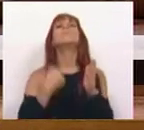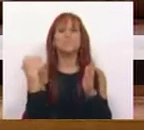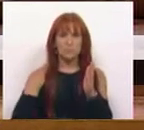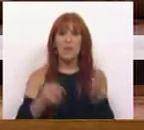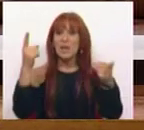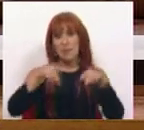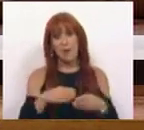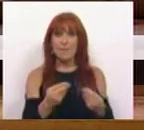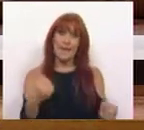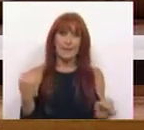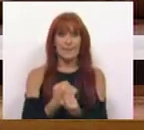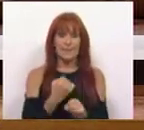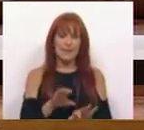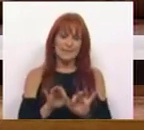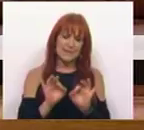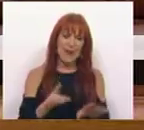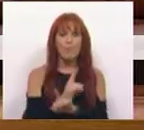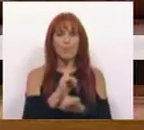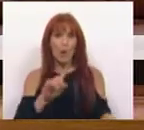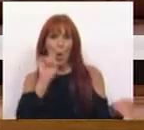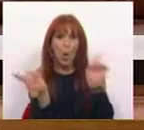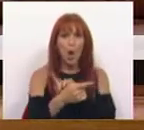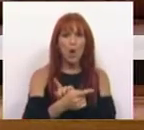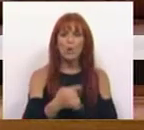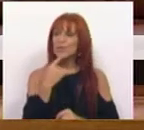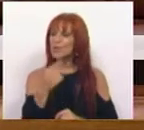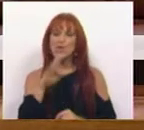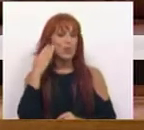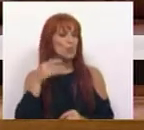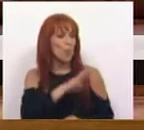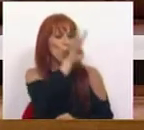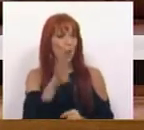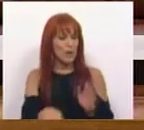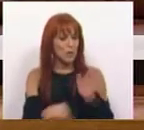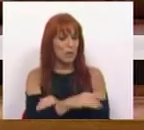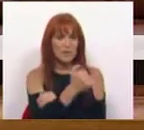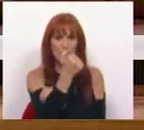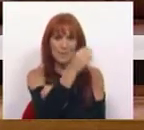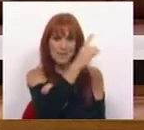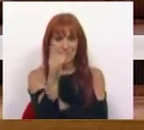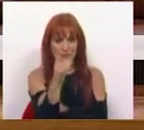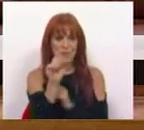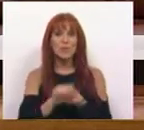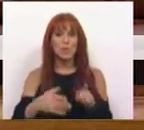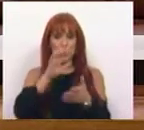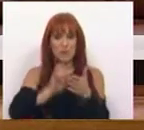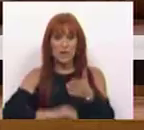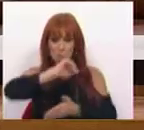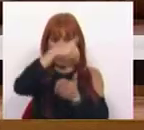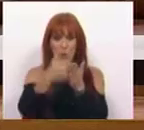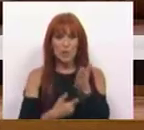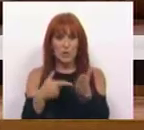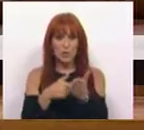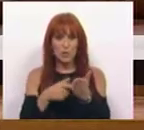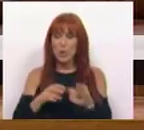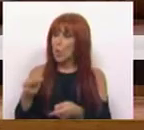Constituição, também em matéria laboral, porque, ao contrário do que estabelece o número 4 do artigo 56 do texto